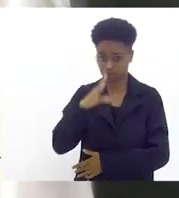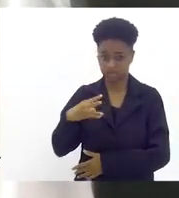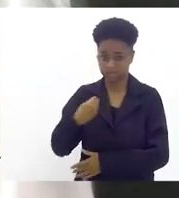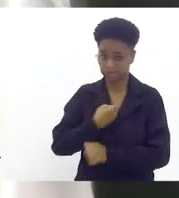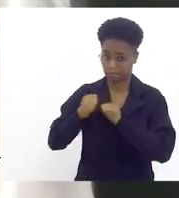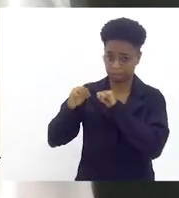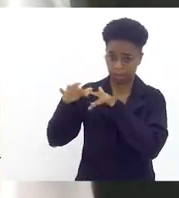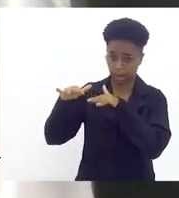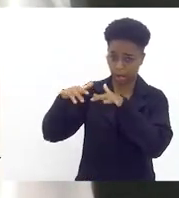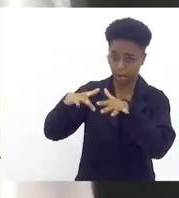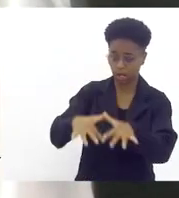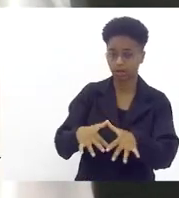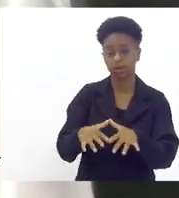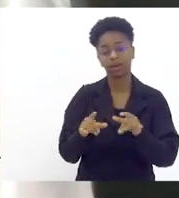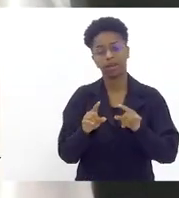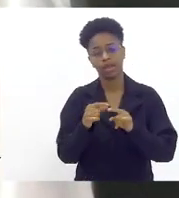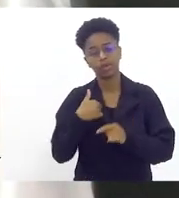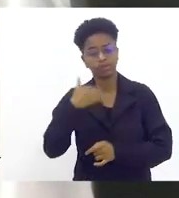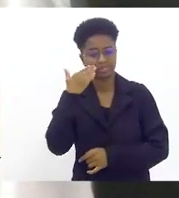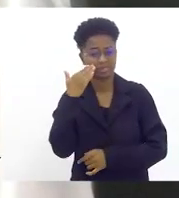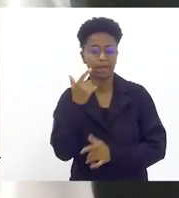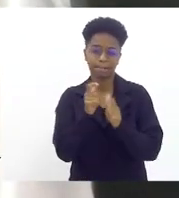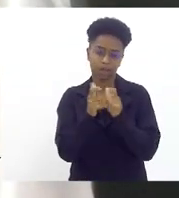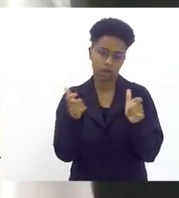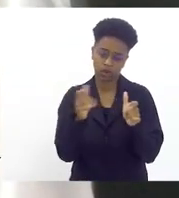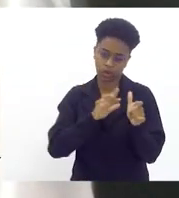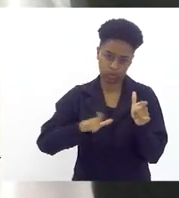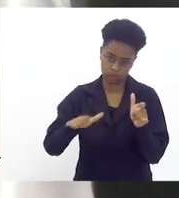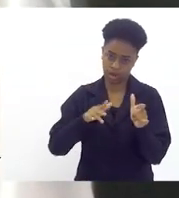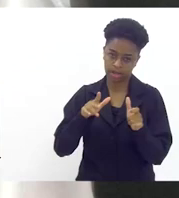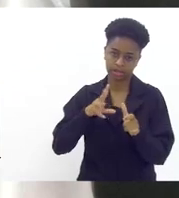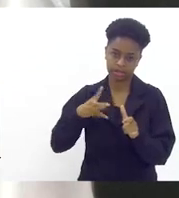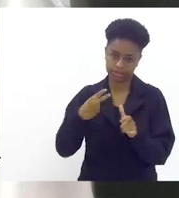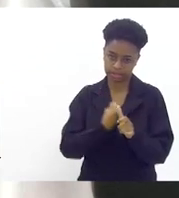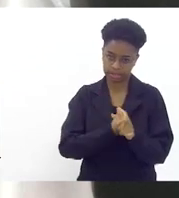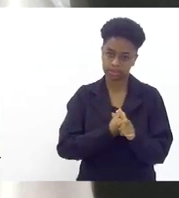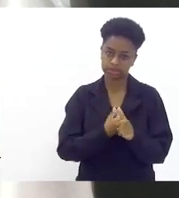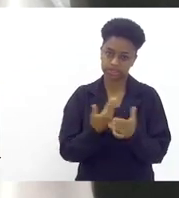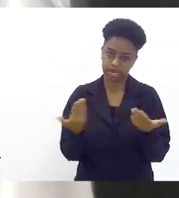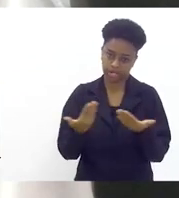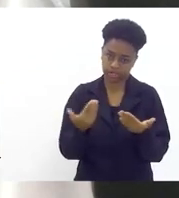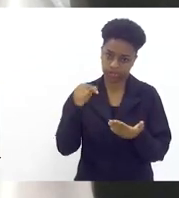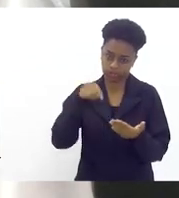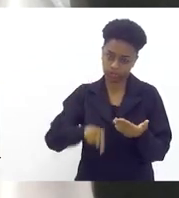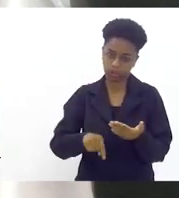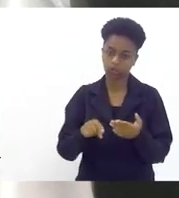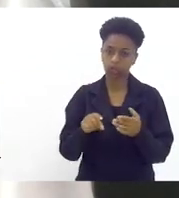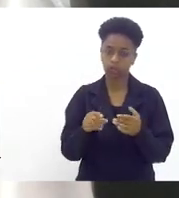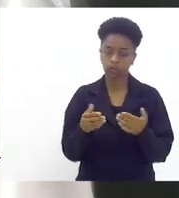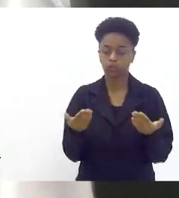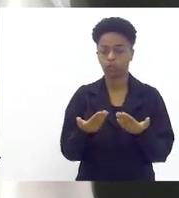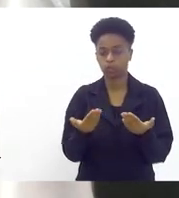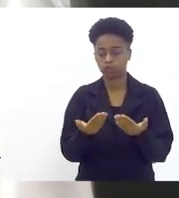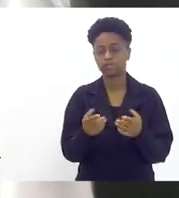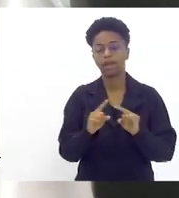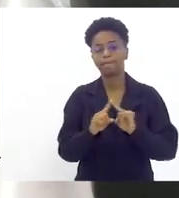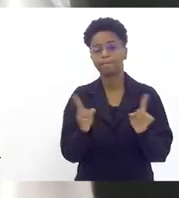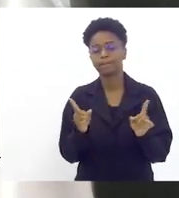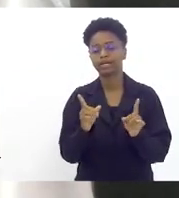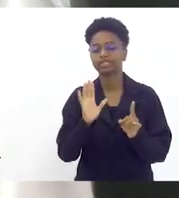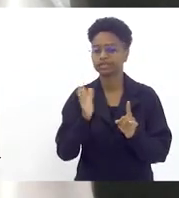ter sido a maior parte da população ativa que hoje esteve aqui nesta audiência. Já é um